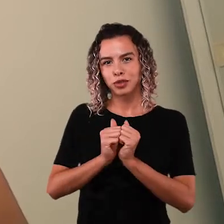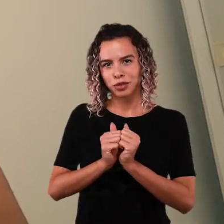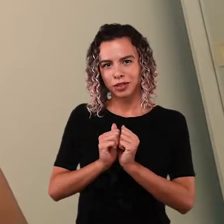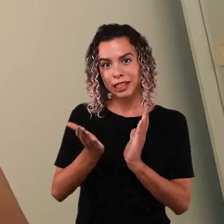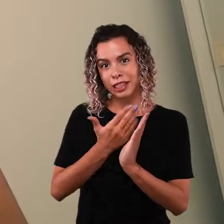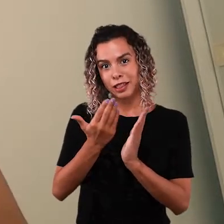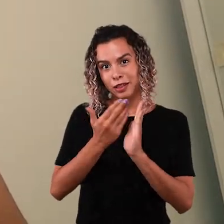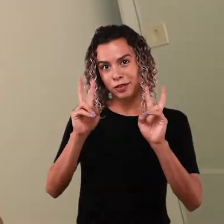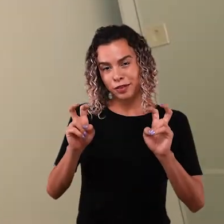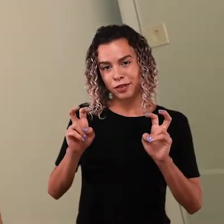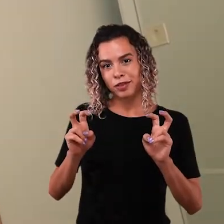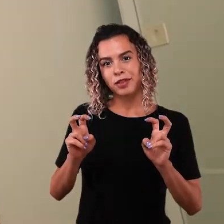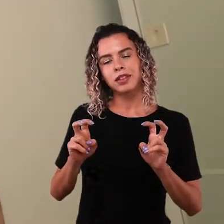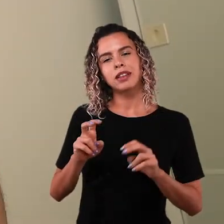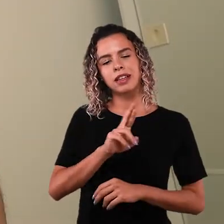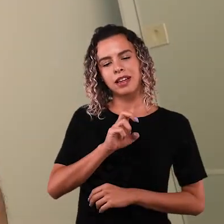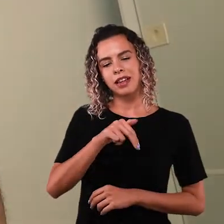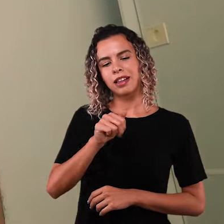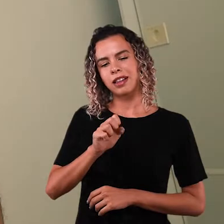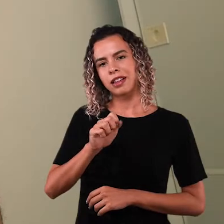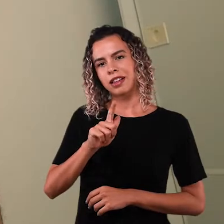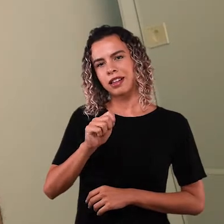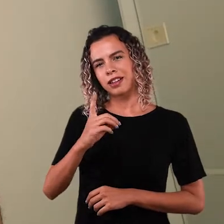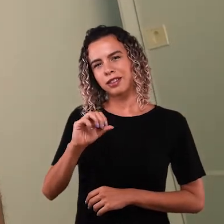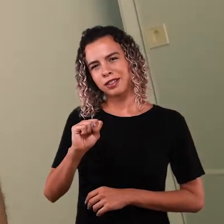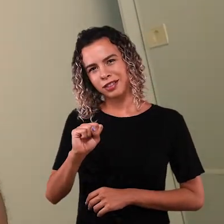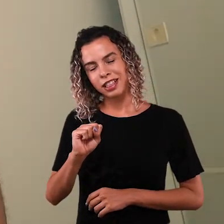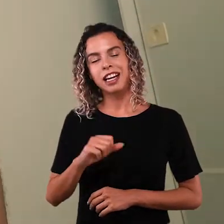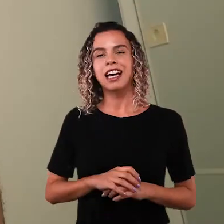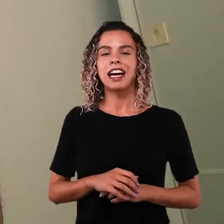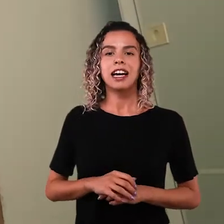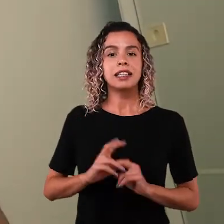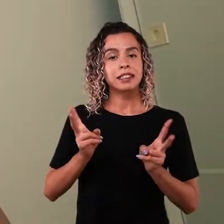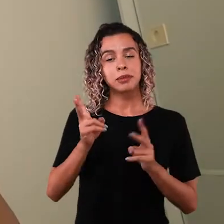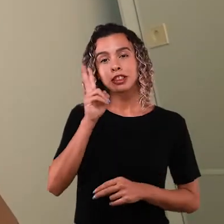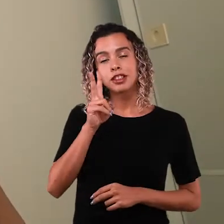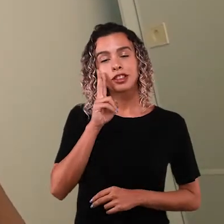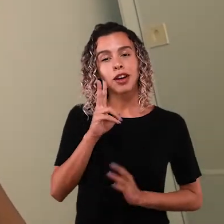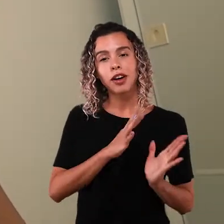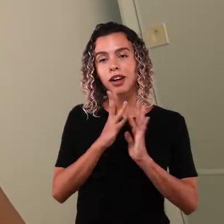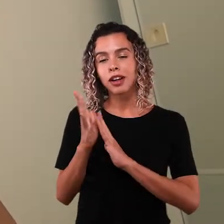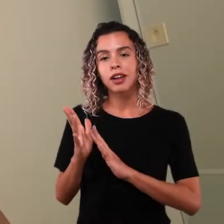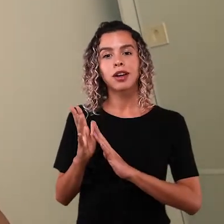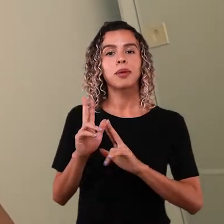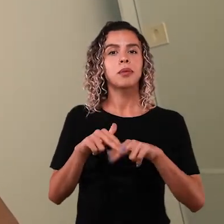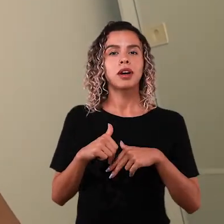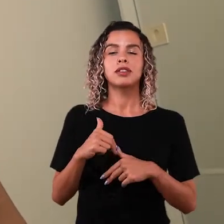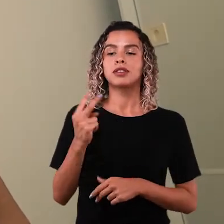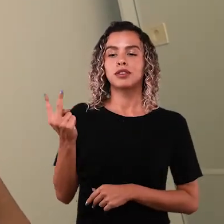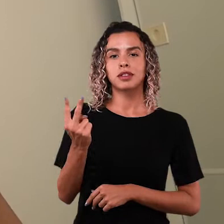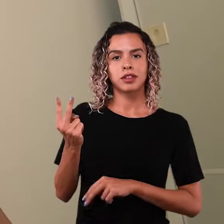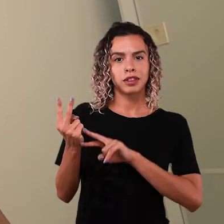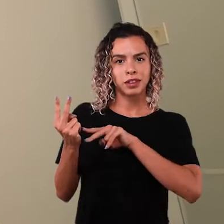juntos, um livro. Poliana. O nome do livro era Renegados. E toda a história se passava em